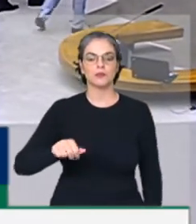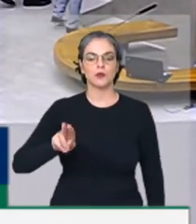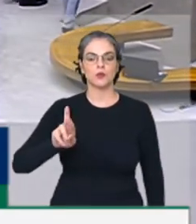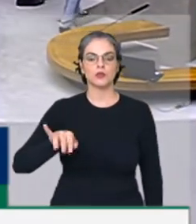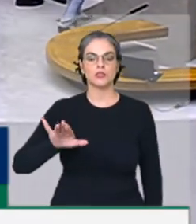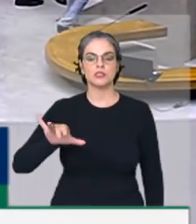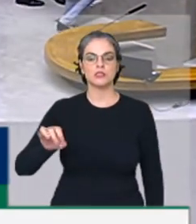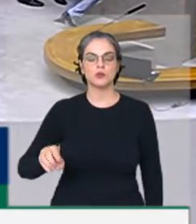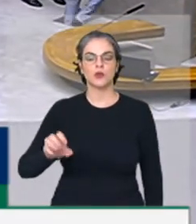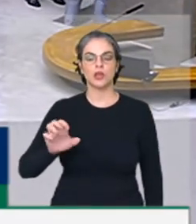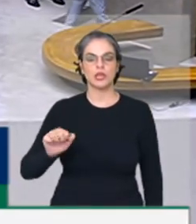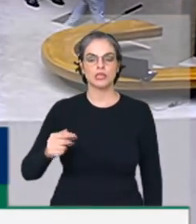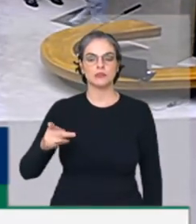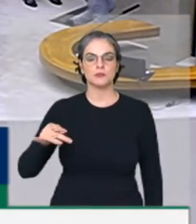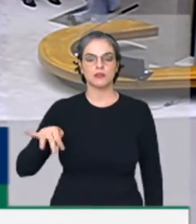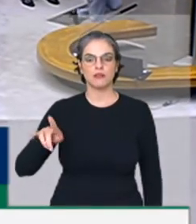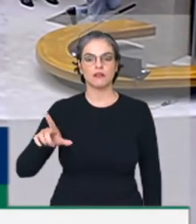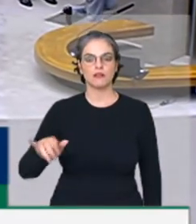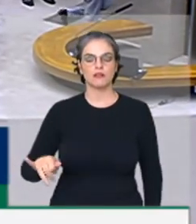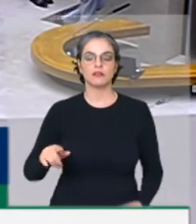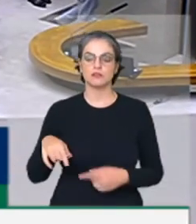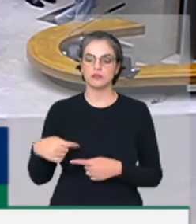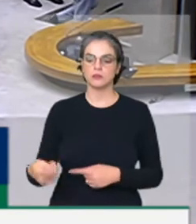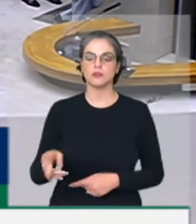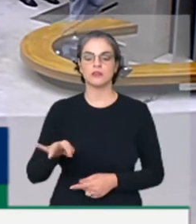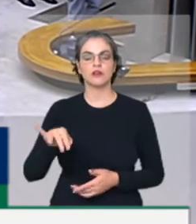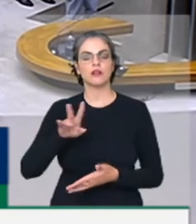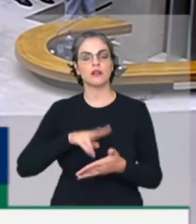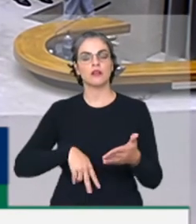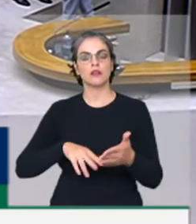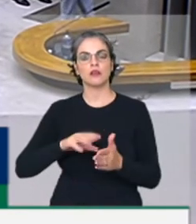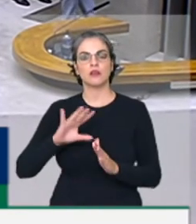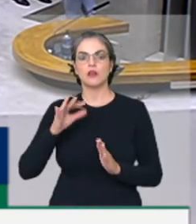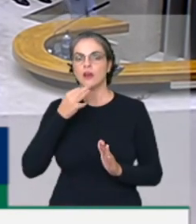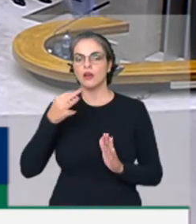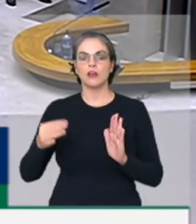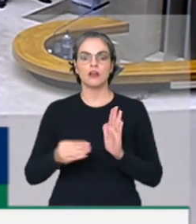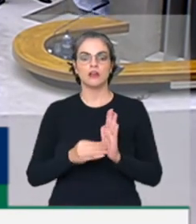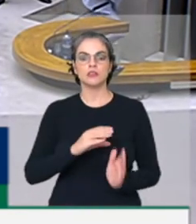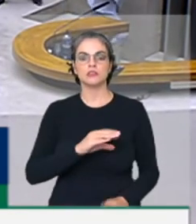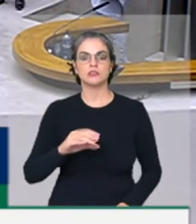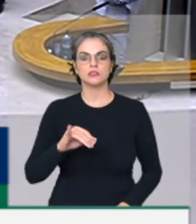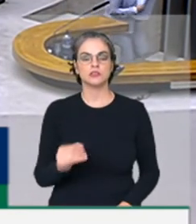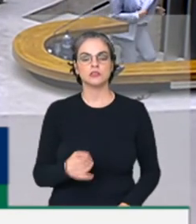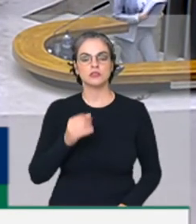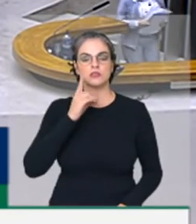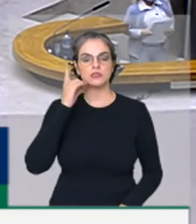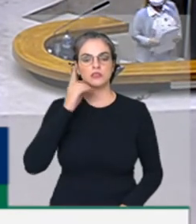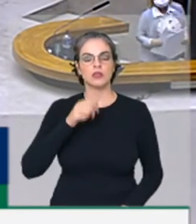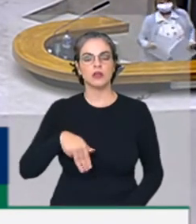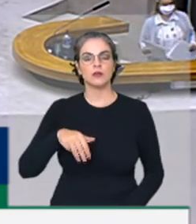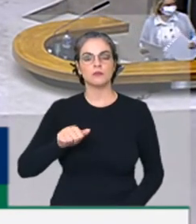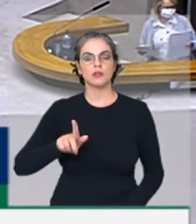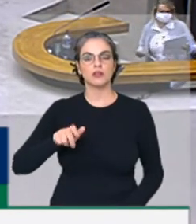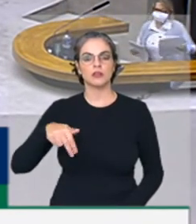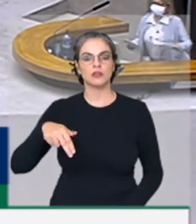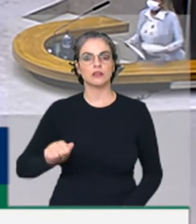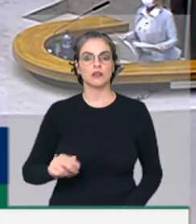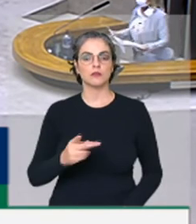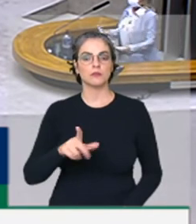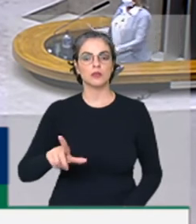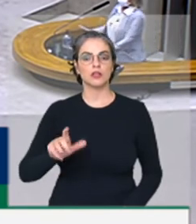defende Daniel Silveira. Já, então, a leitura do parecer pela Comissão de Constituição e Justiça, pela deputada Magna Mofato, que é do PL do Estado